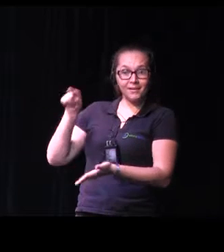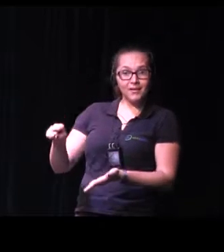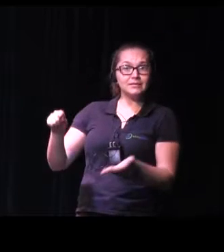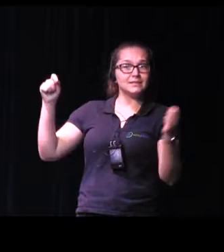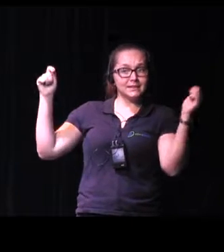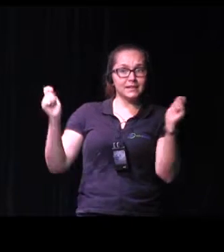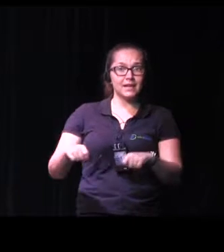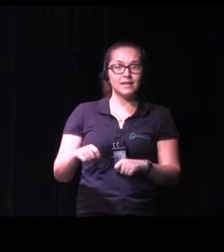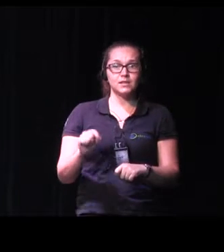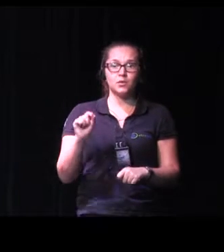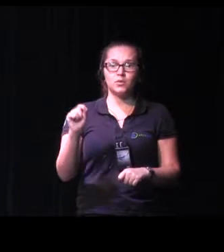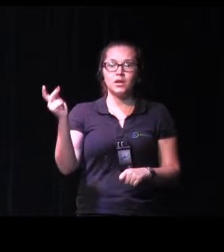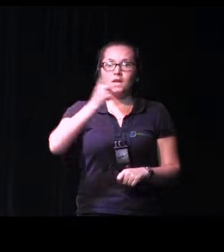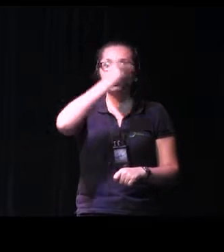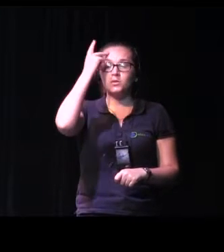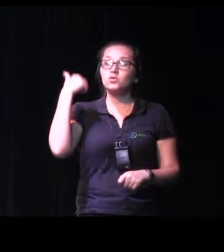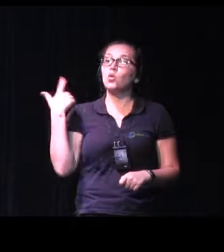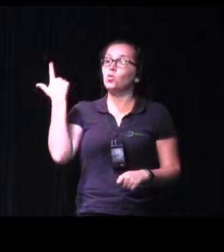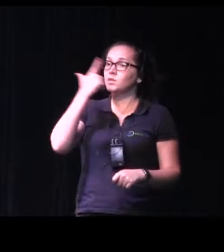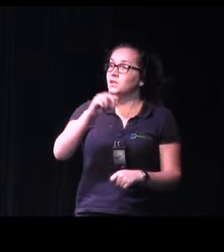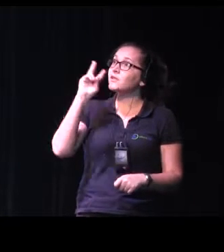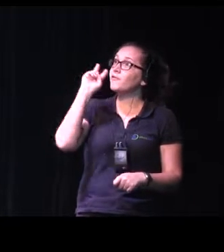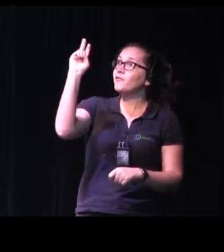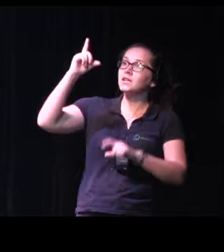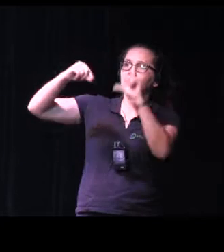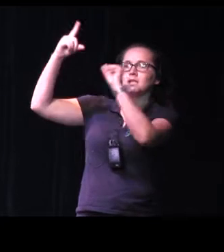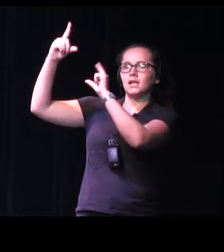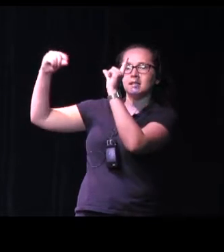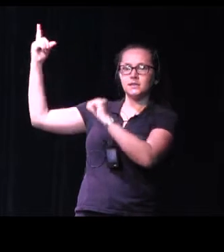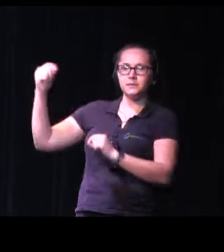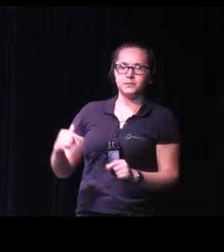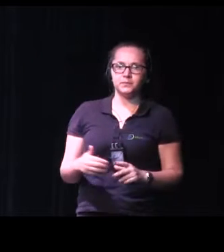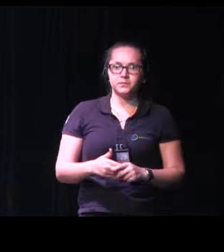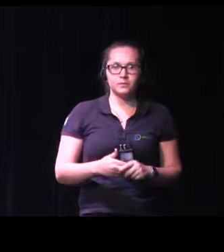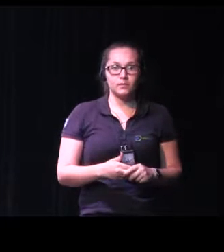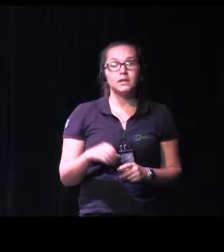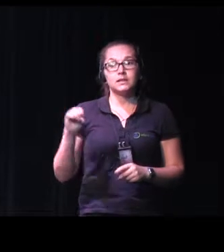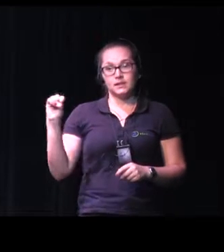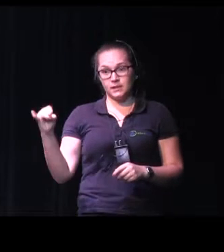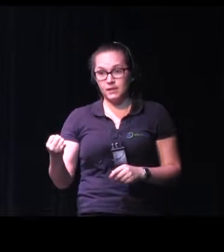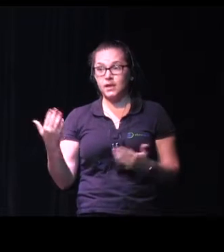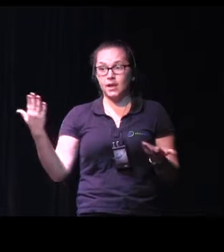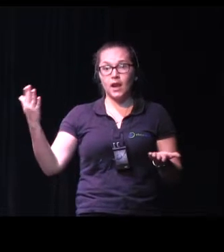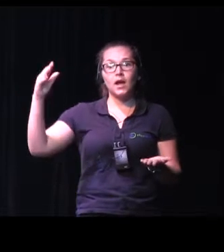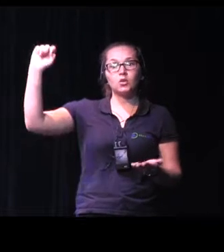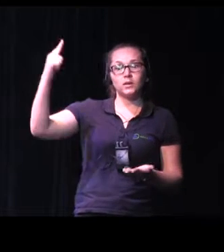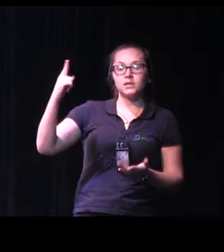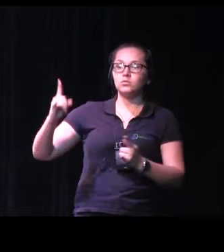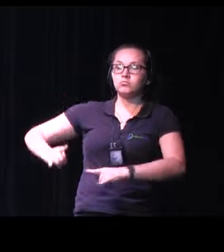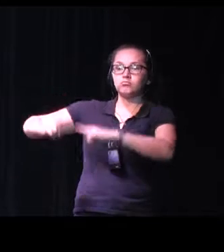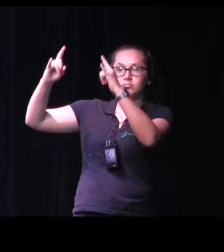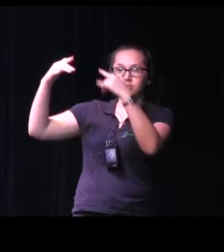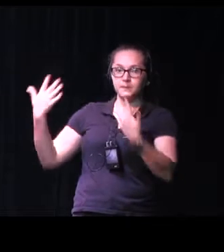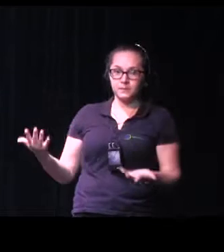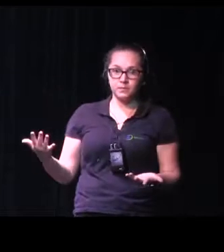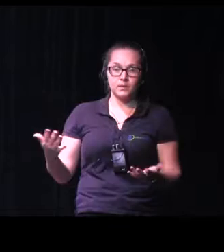esse lugar para que efetivamente as pessoas conseguissem ver as estrelas sem a iluminação